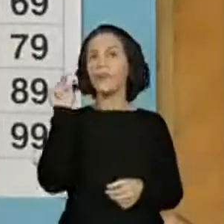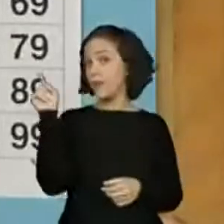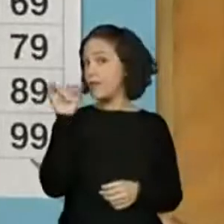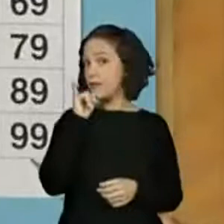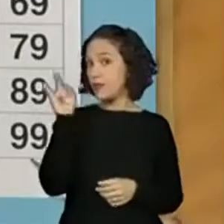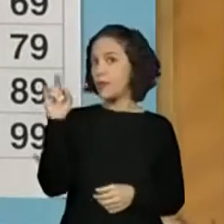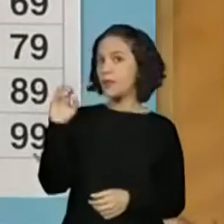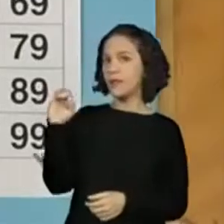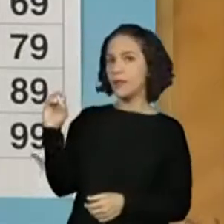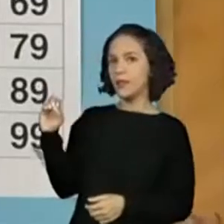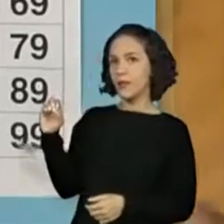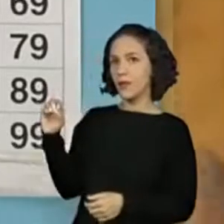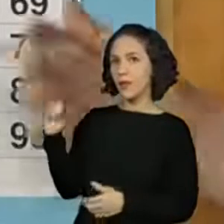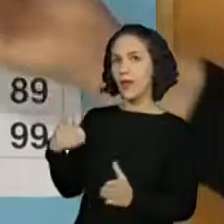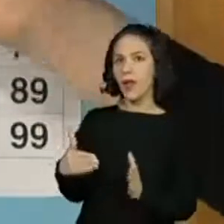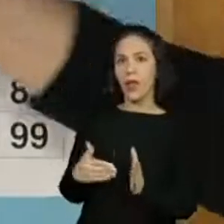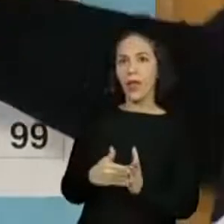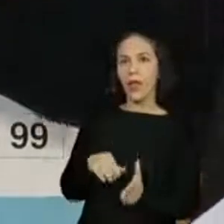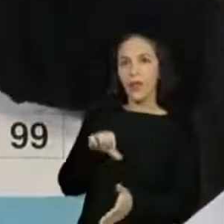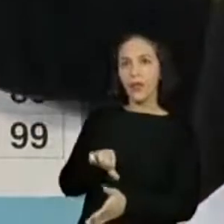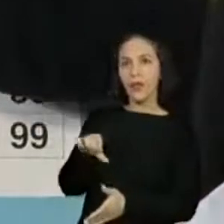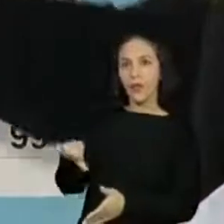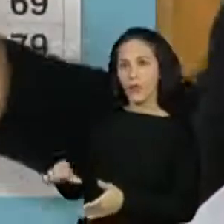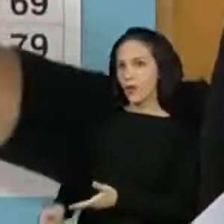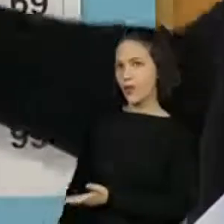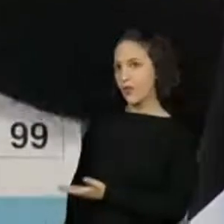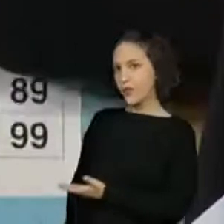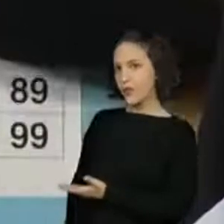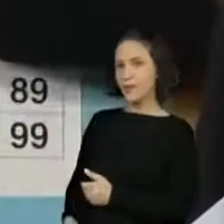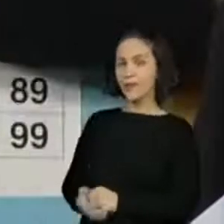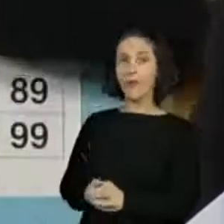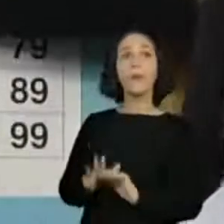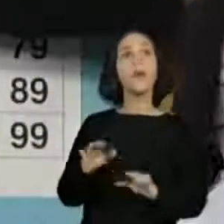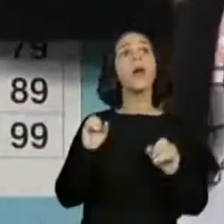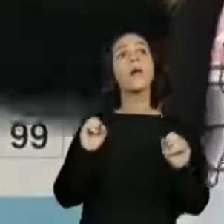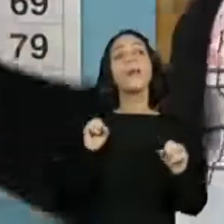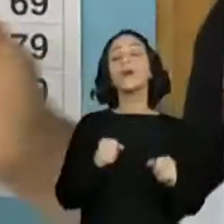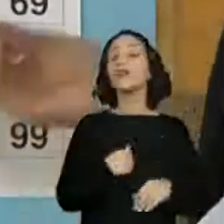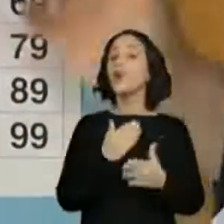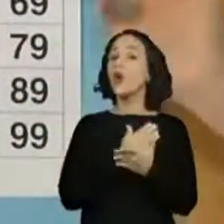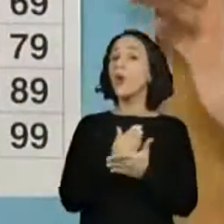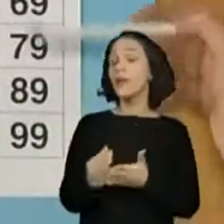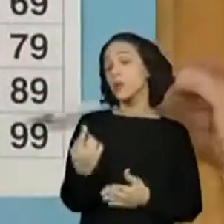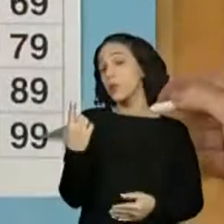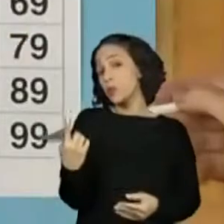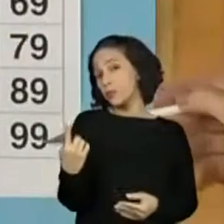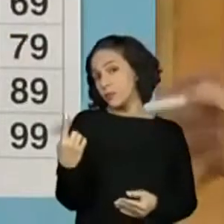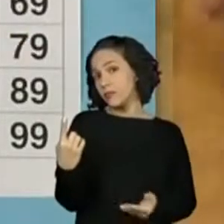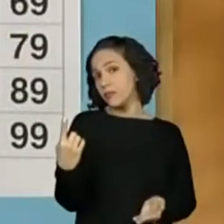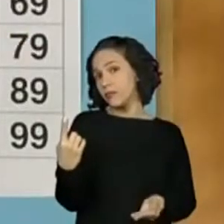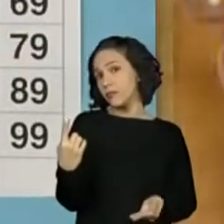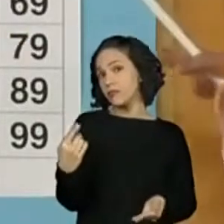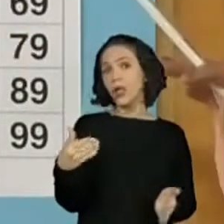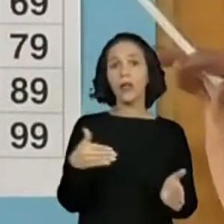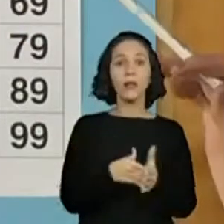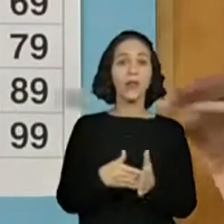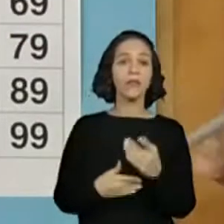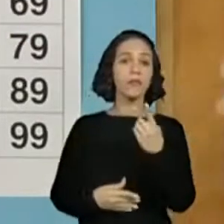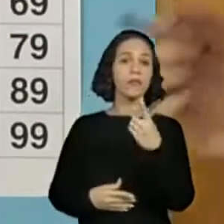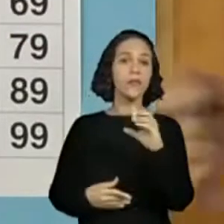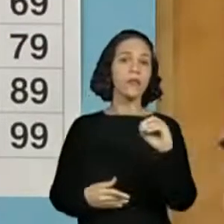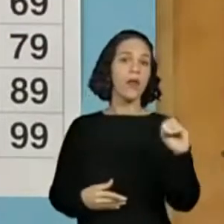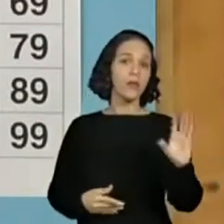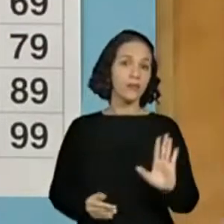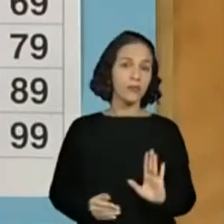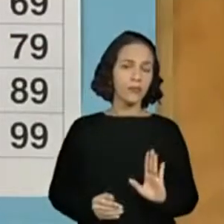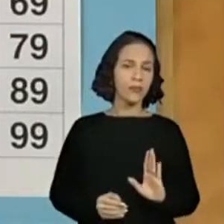ao 99. Mas ele poderia também estar aqui começando do 1 e indo até o 100.